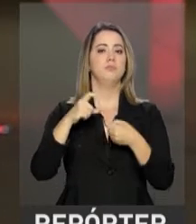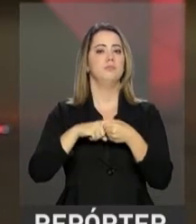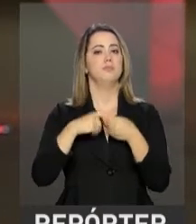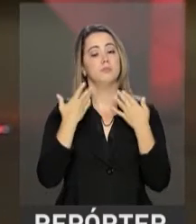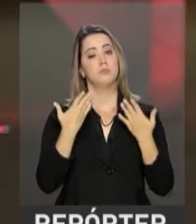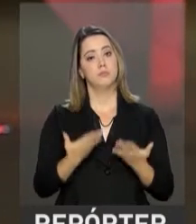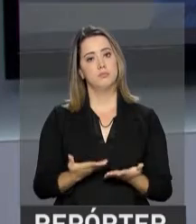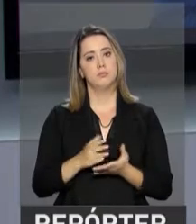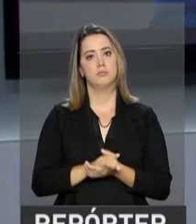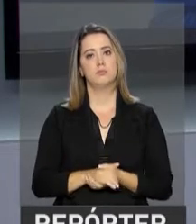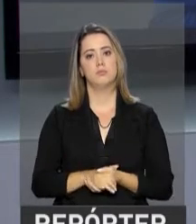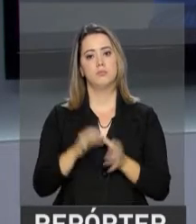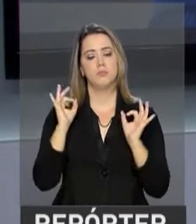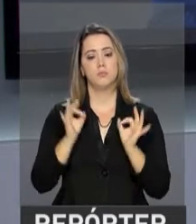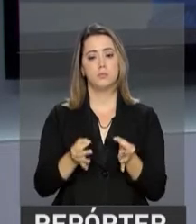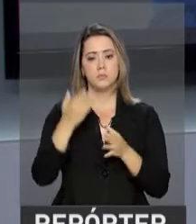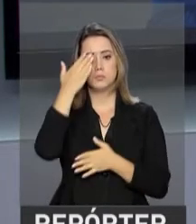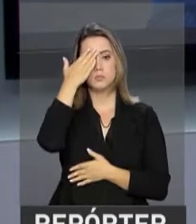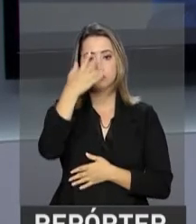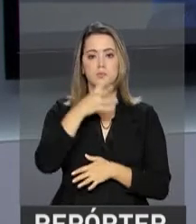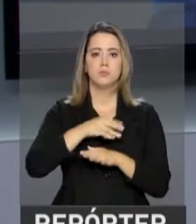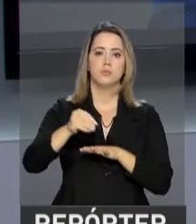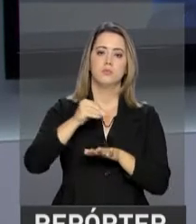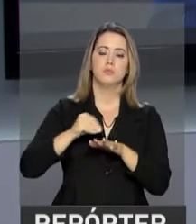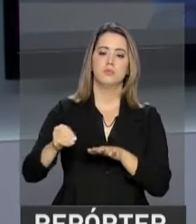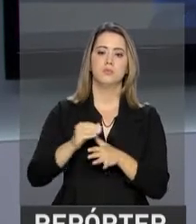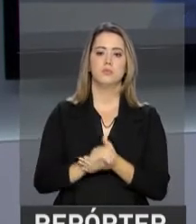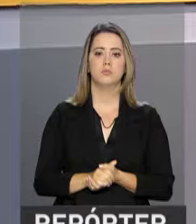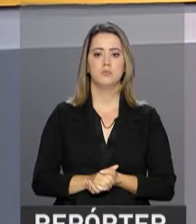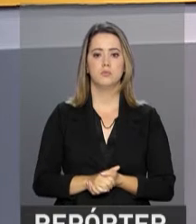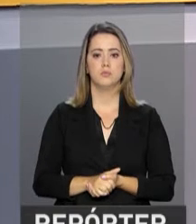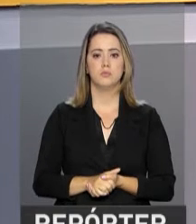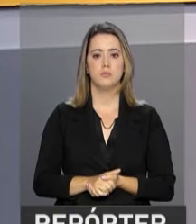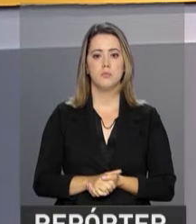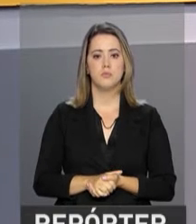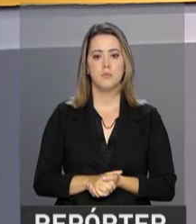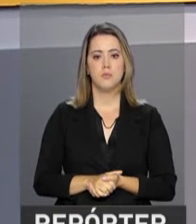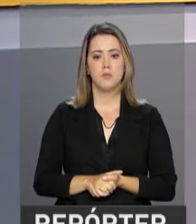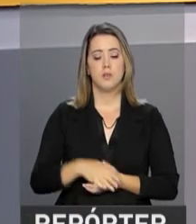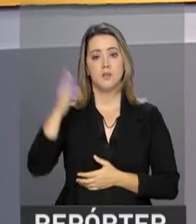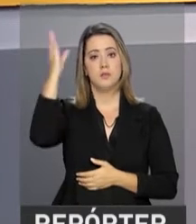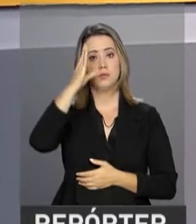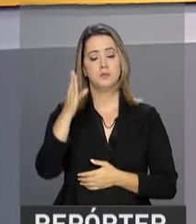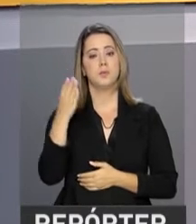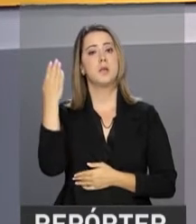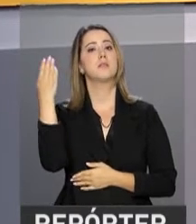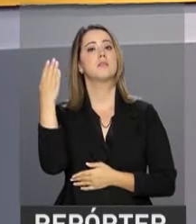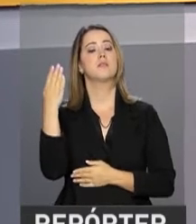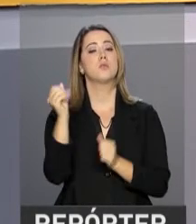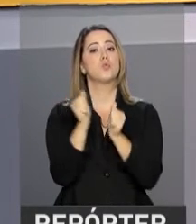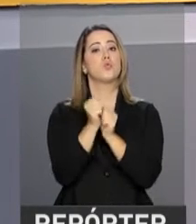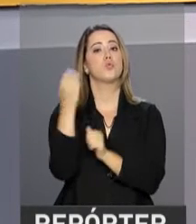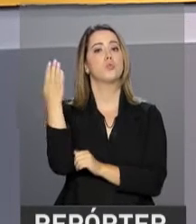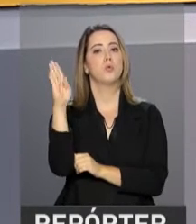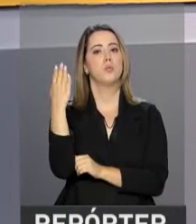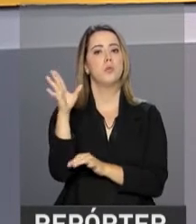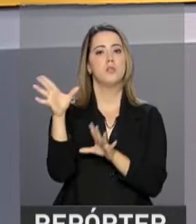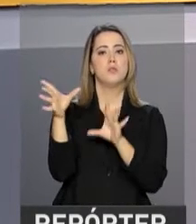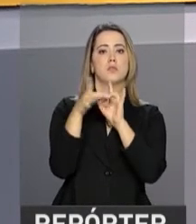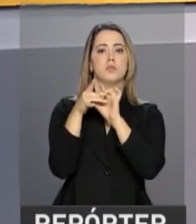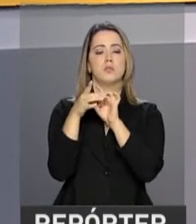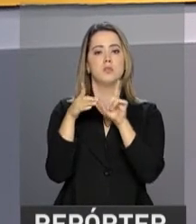estou roberto está certo paulo obrigado pelas informações que você trouxe pra gente brasil e bolívia se reuniram para planejar um trabalho